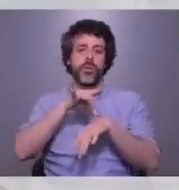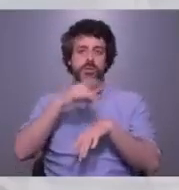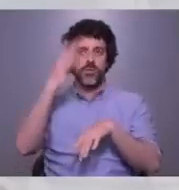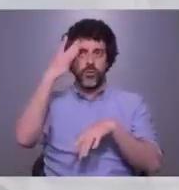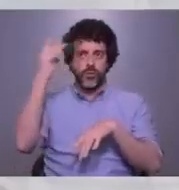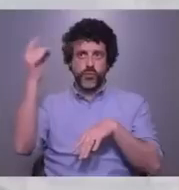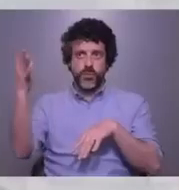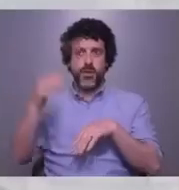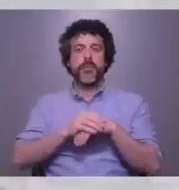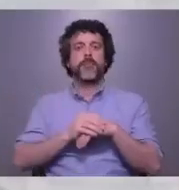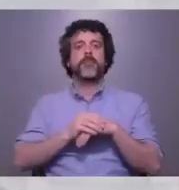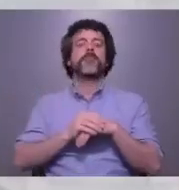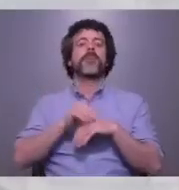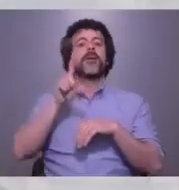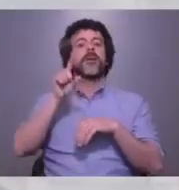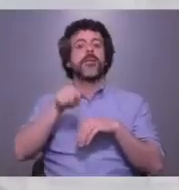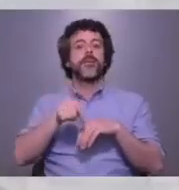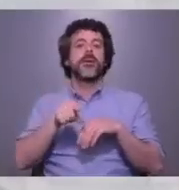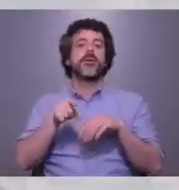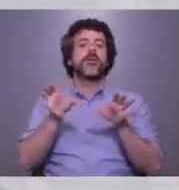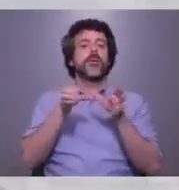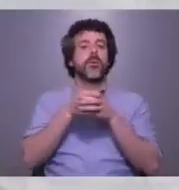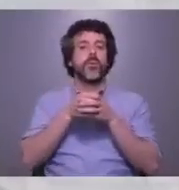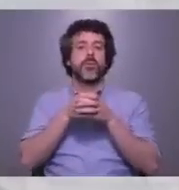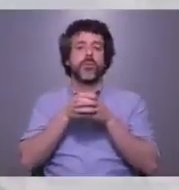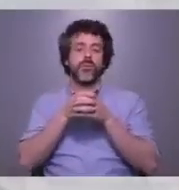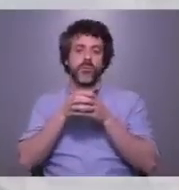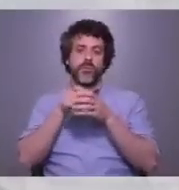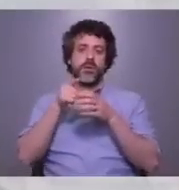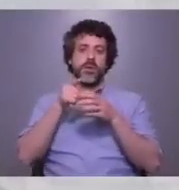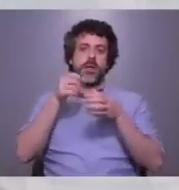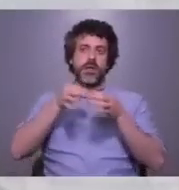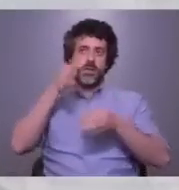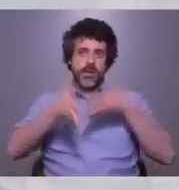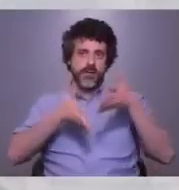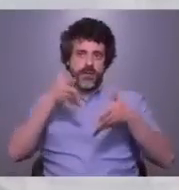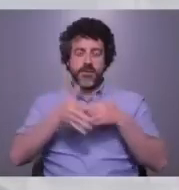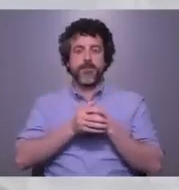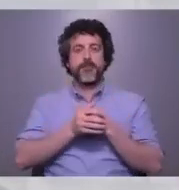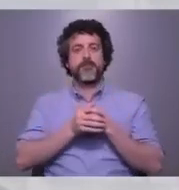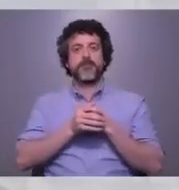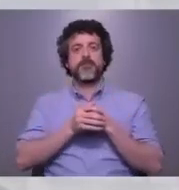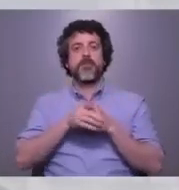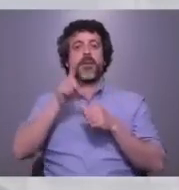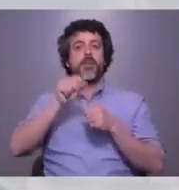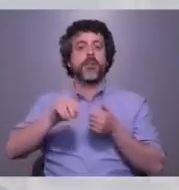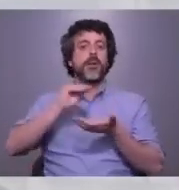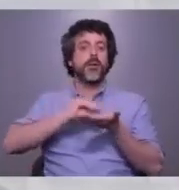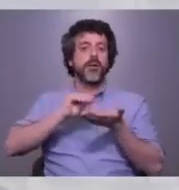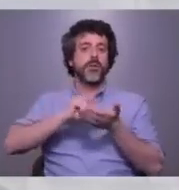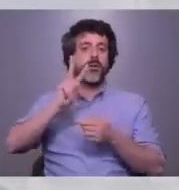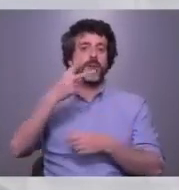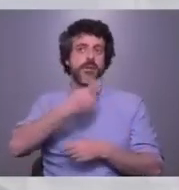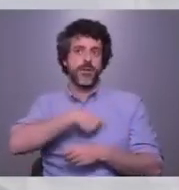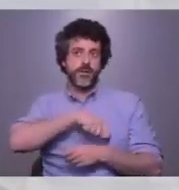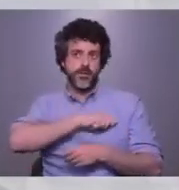Setúbal, a Irmandade Nossa Senhora da Saúde Sacavém. Estão também inscritos dois grupos da